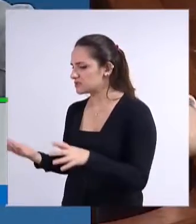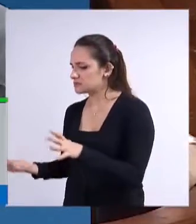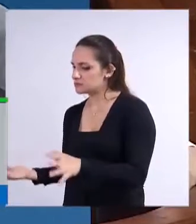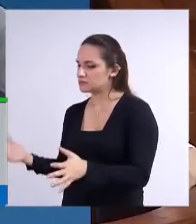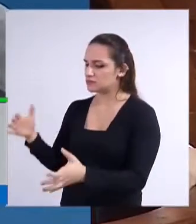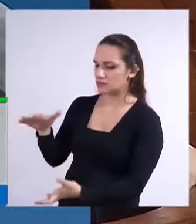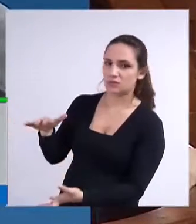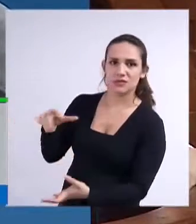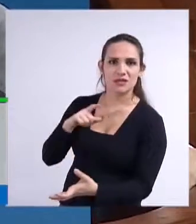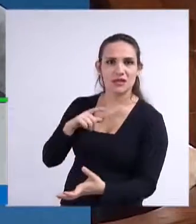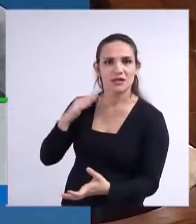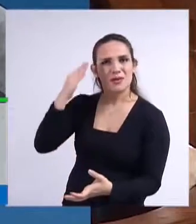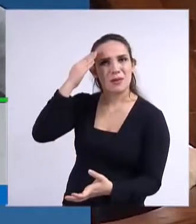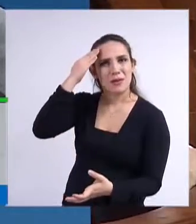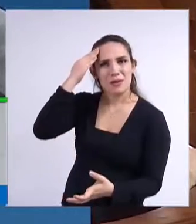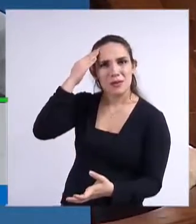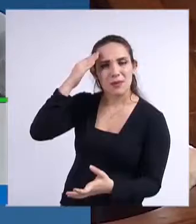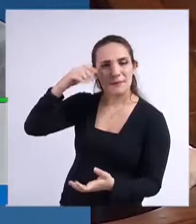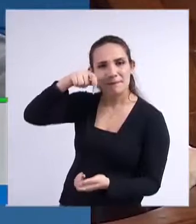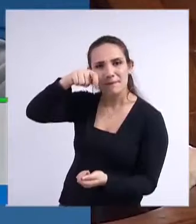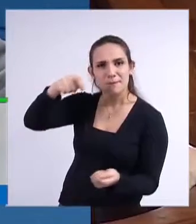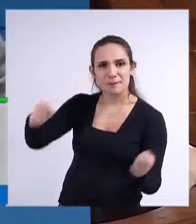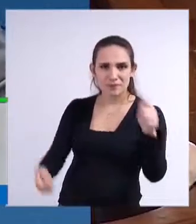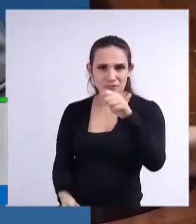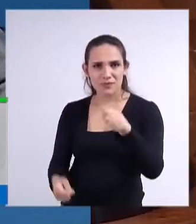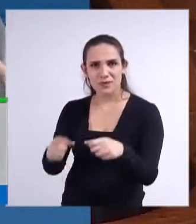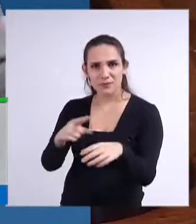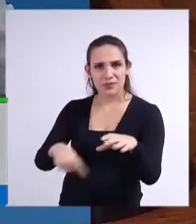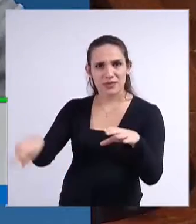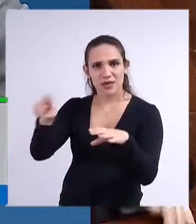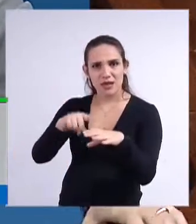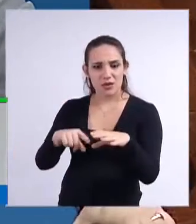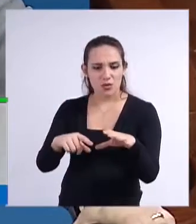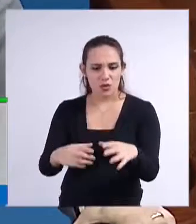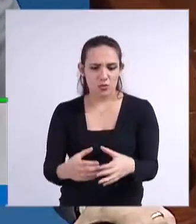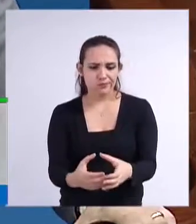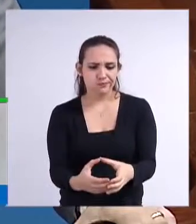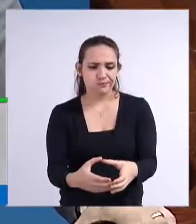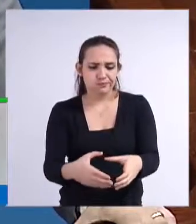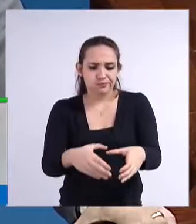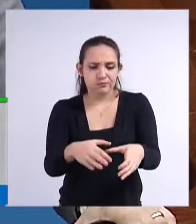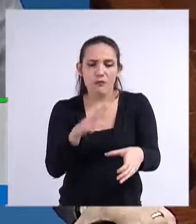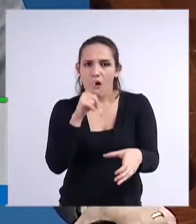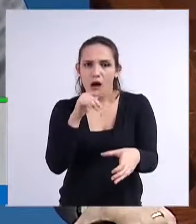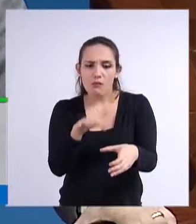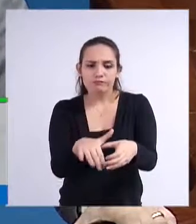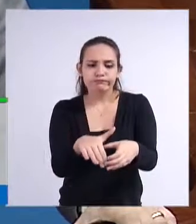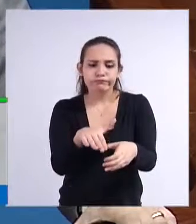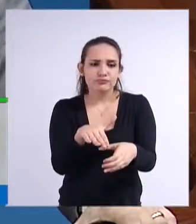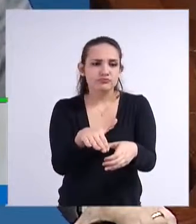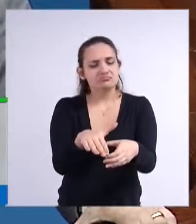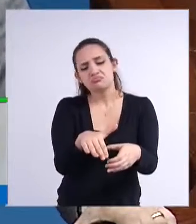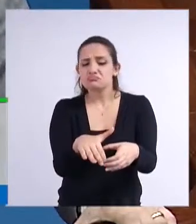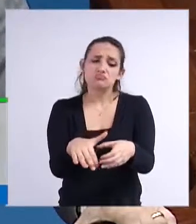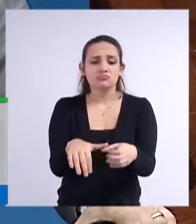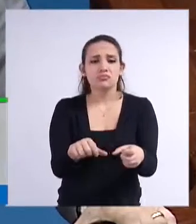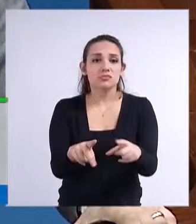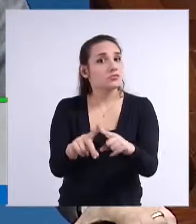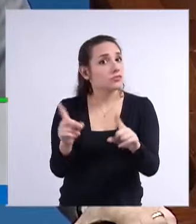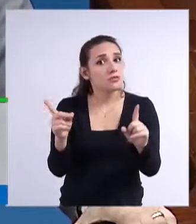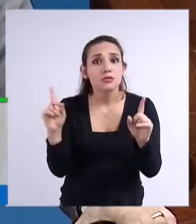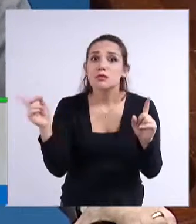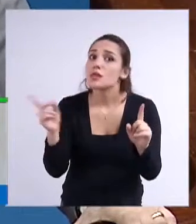virar os utensílios, tirarem das chuvas para não acumular água, mas nós temos que conhecer